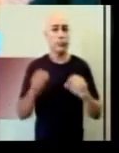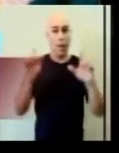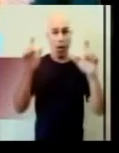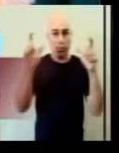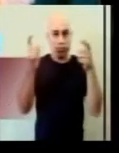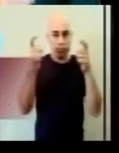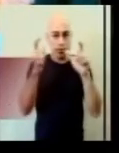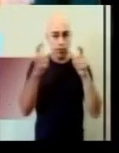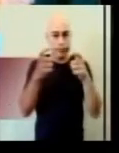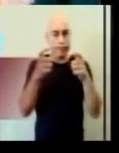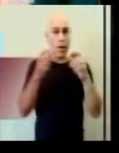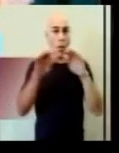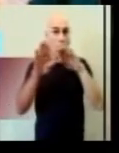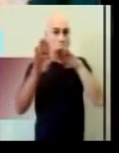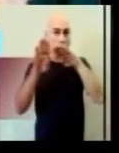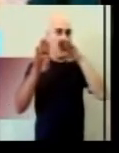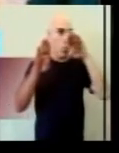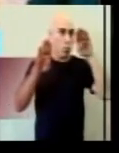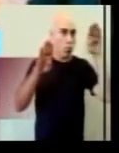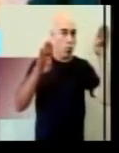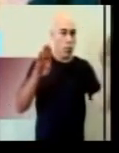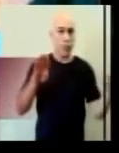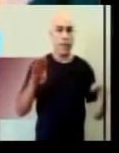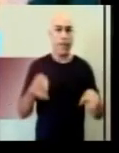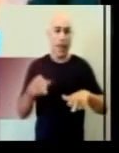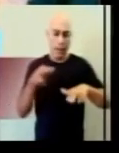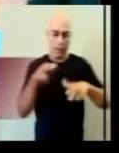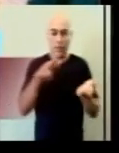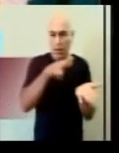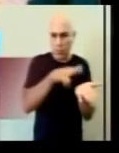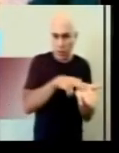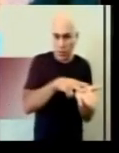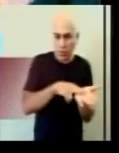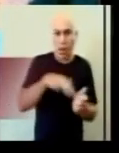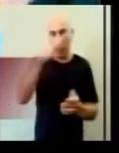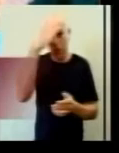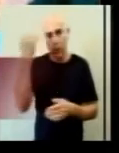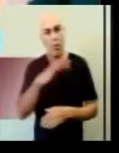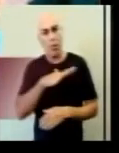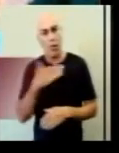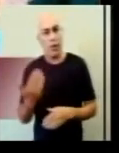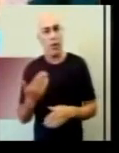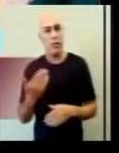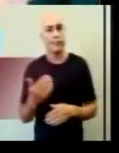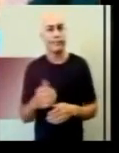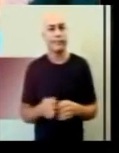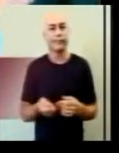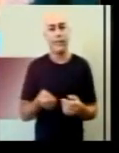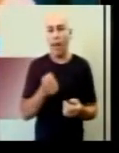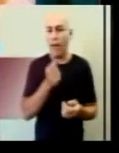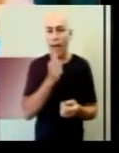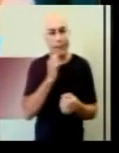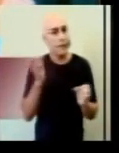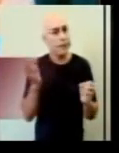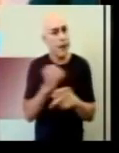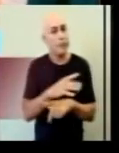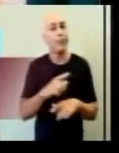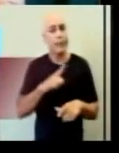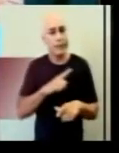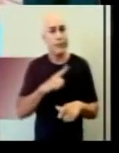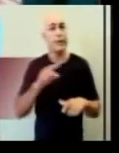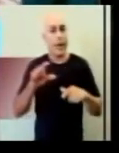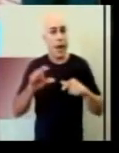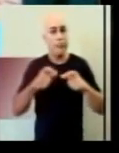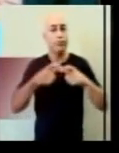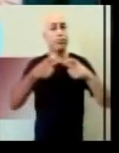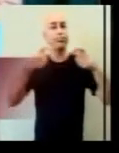pico ainda. Tanto as internações quanto os óbitos. Ainda está refletindo lá no pico. E a